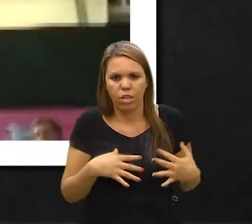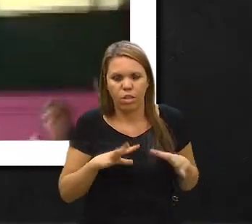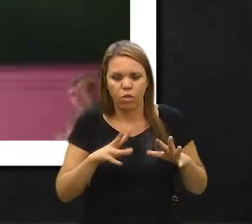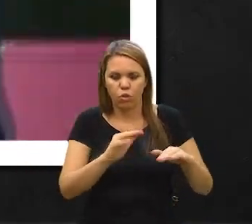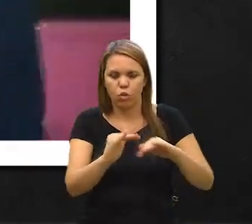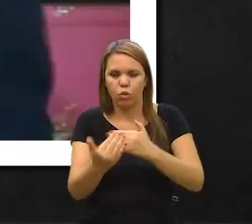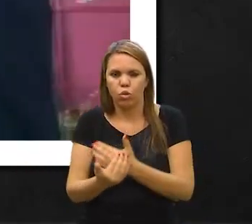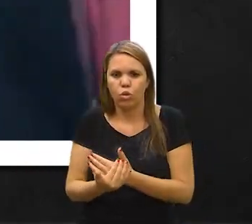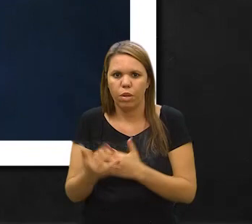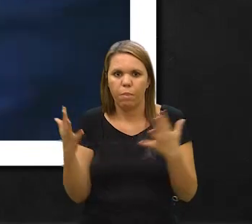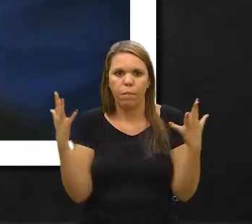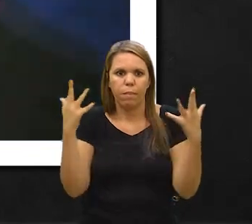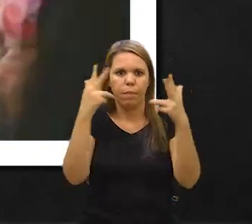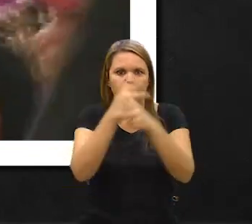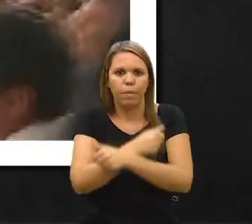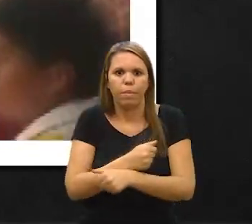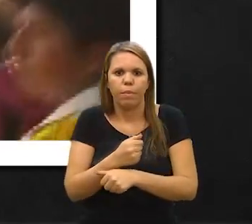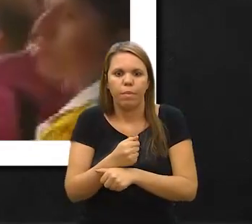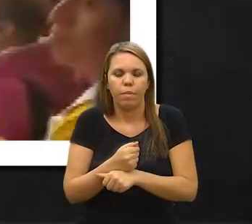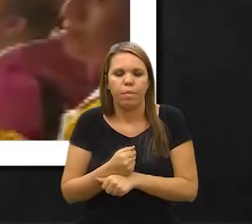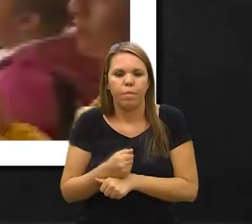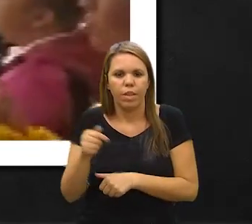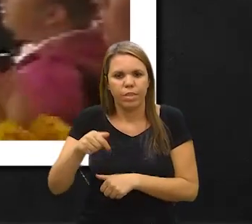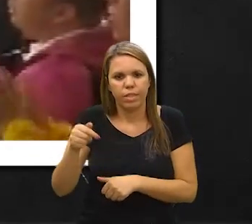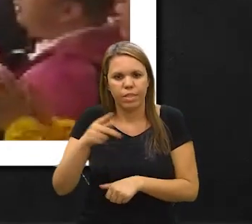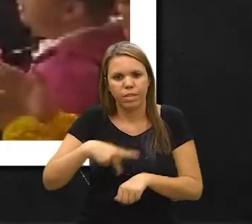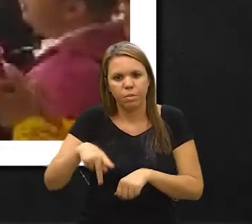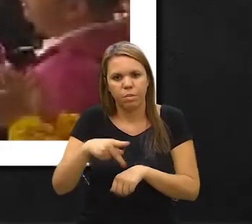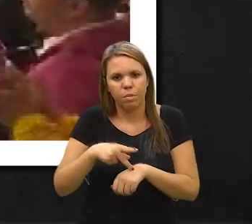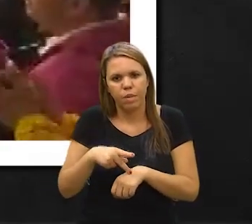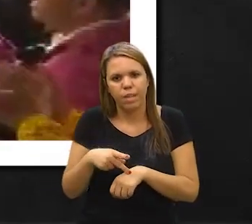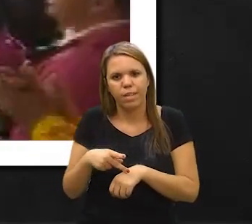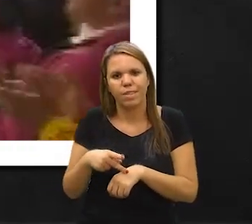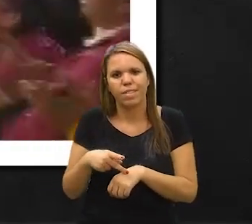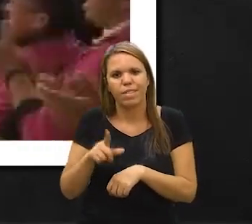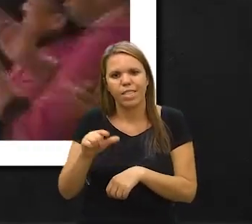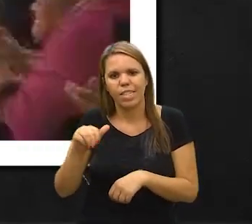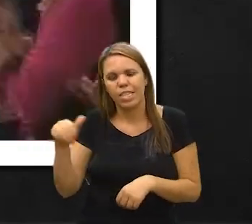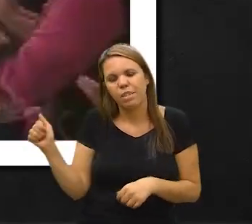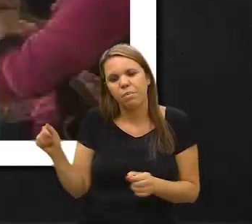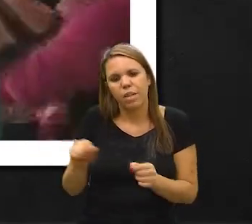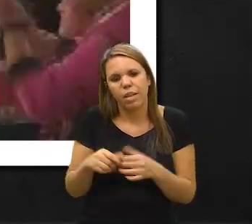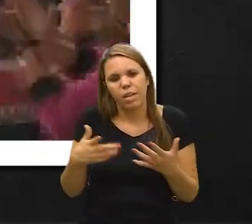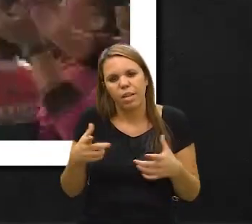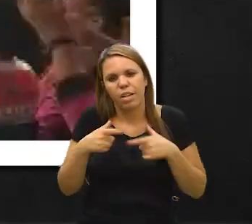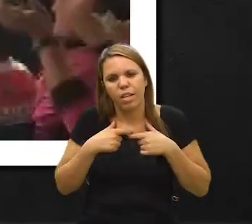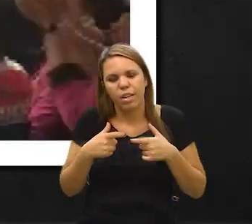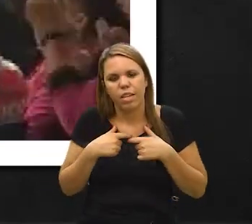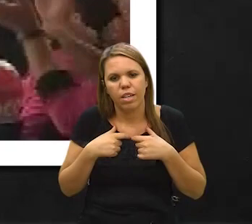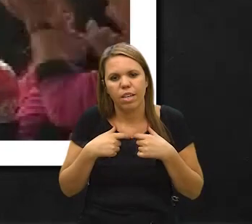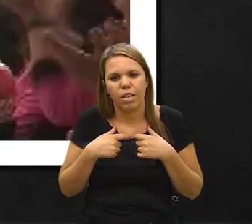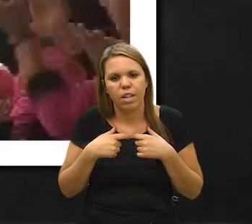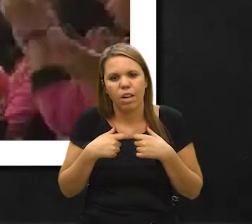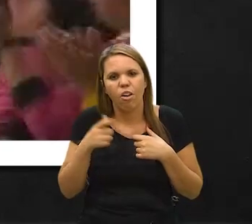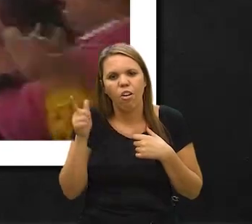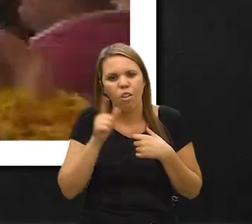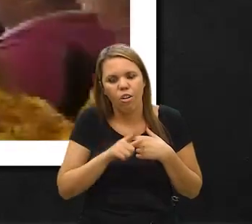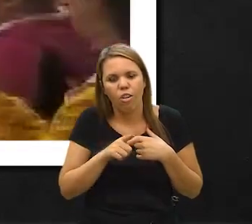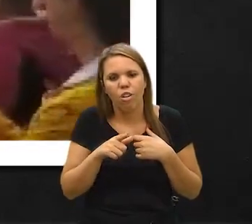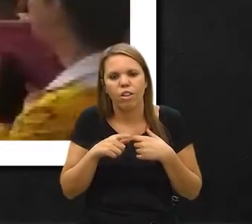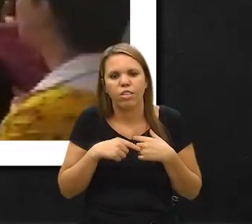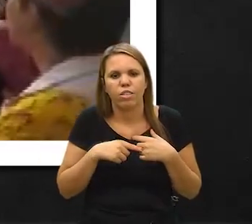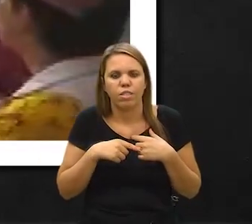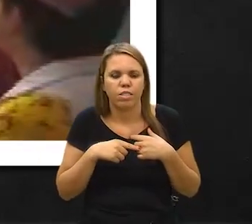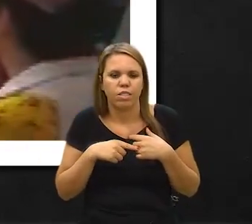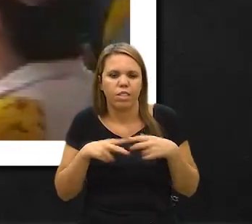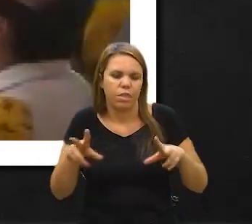na vila, em todo lugar, como a mais bonita do Parapan de Lima. Eu falei, nossa, eu devia ganhar outra medalha por causa disso. Porque foi uma comemoração. Então, acho que eu consegui